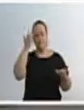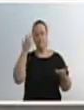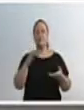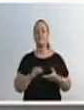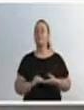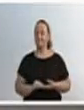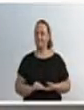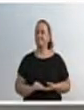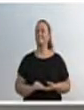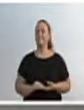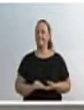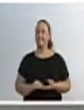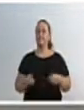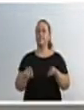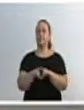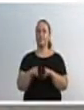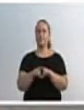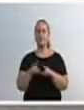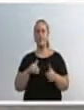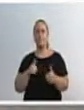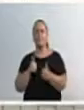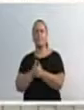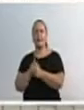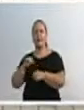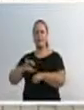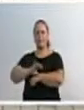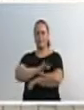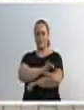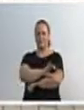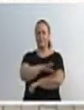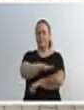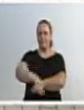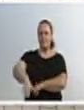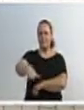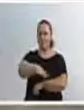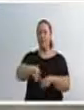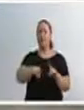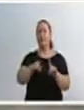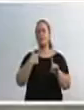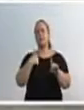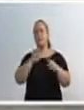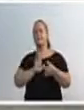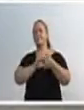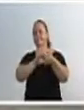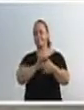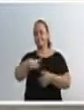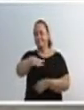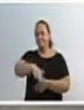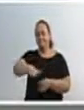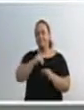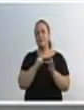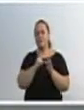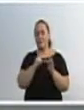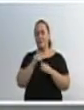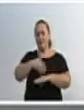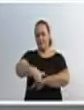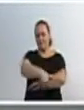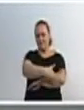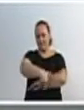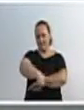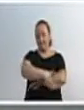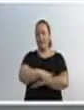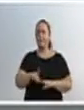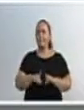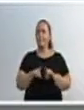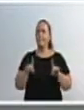diferente também da Gustavo Zimmermann, mas estou usando as imagens da Professor Jacobi Nacha. E, por algum motivo, essa obra está